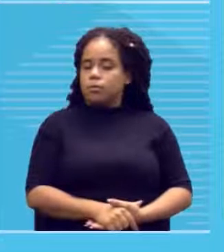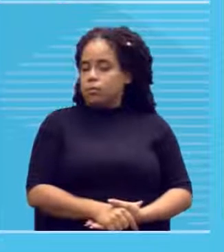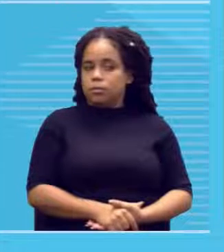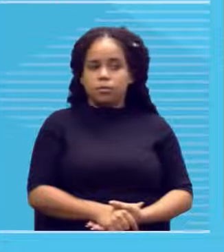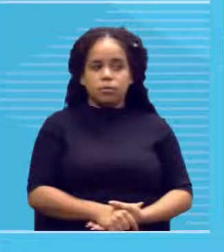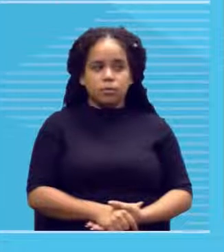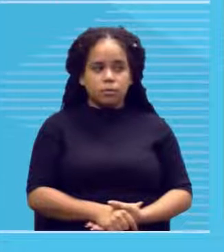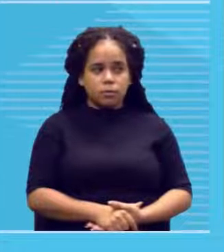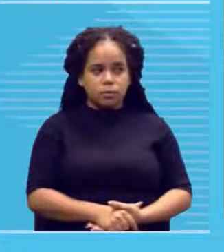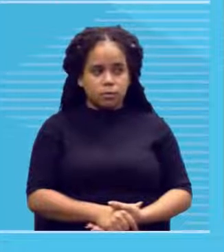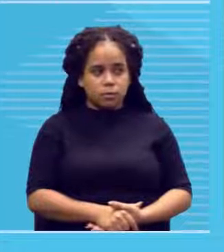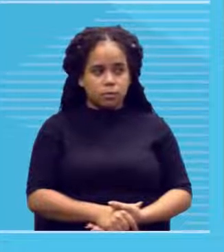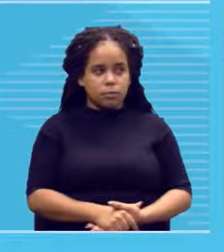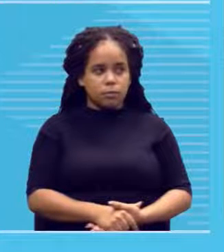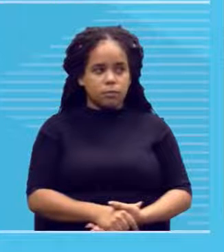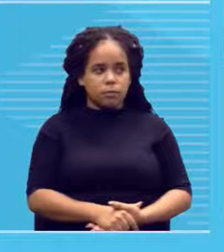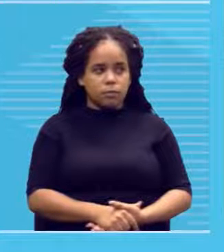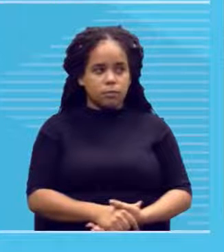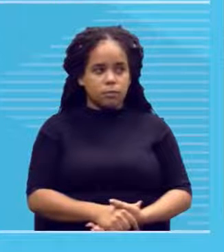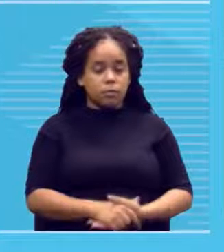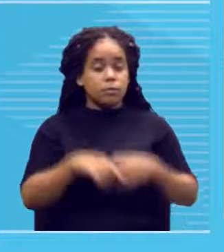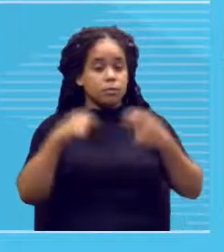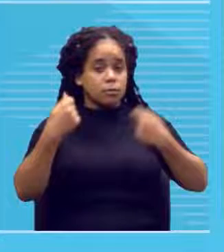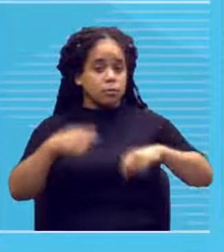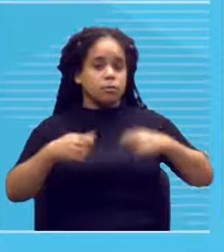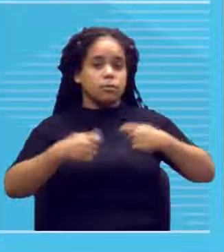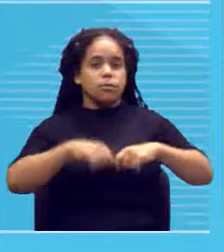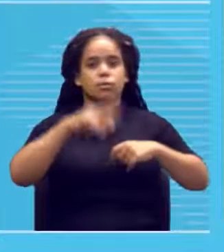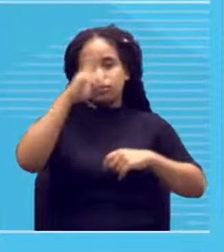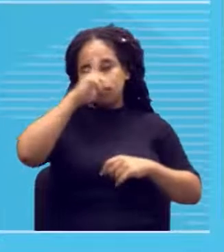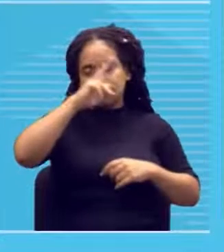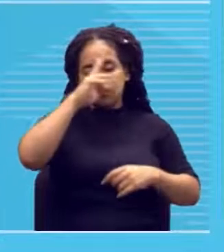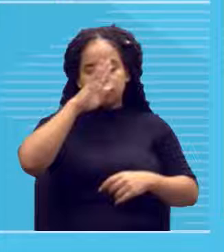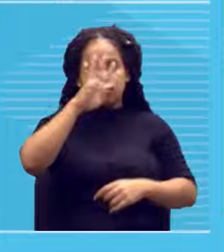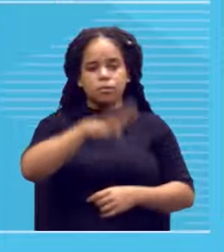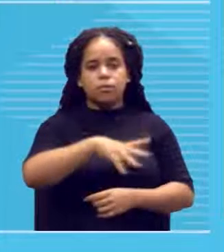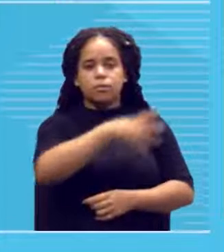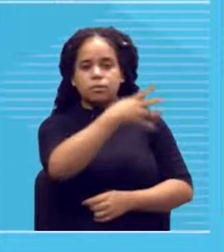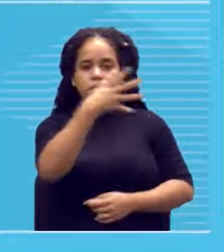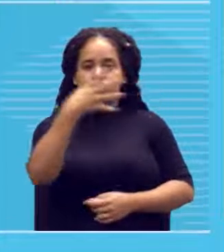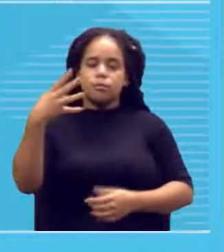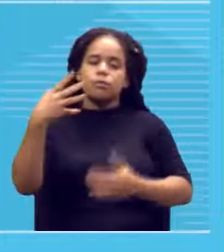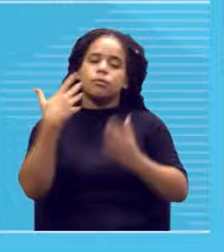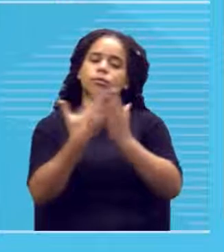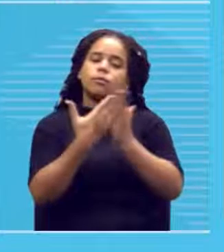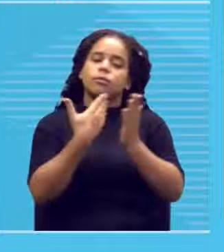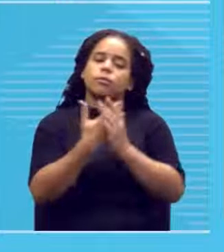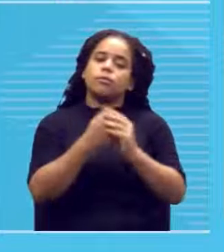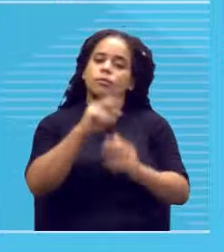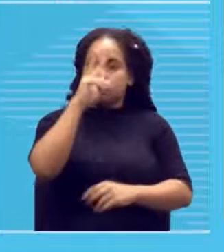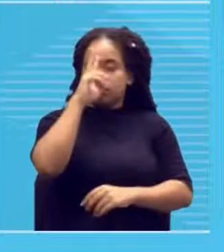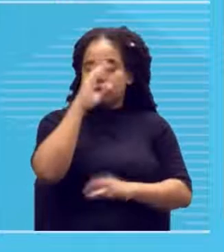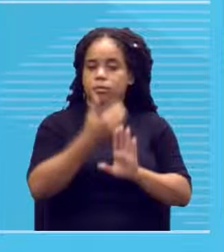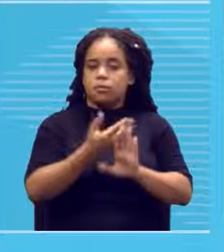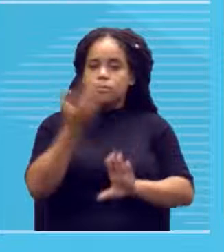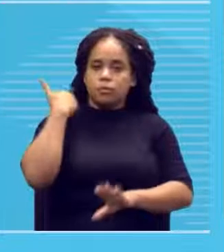precisamos da nossa tabelinha que a gente desenvolveu na nossa última segunda-feira dia